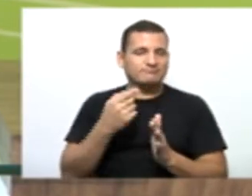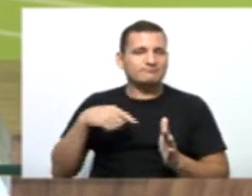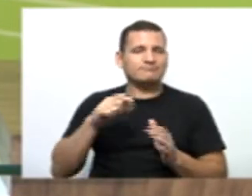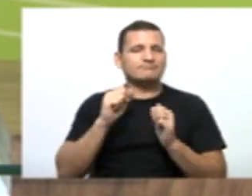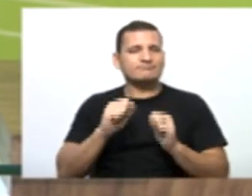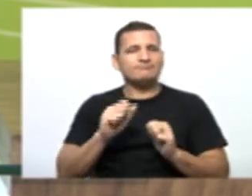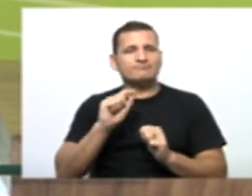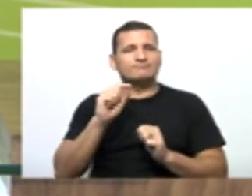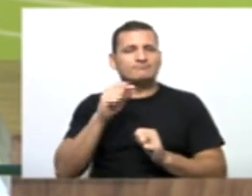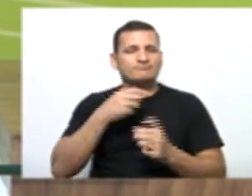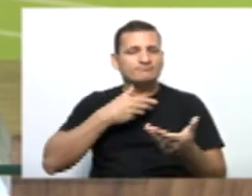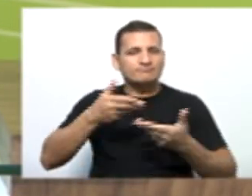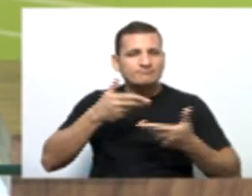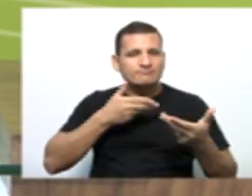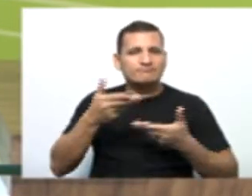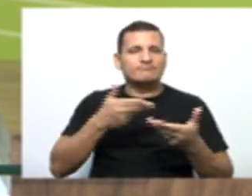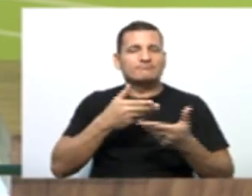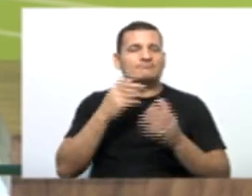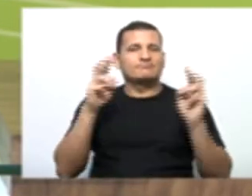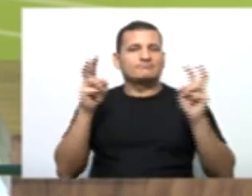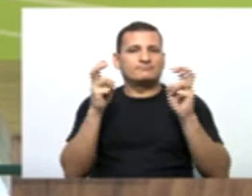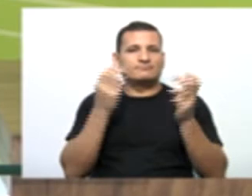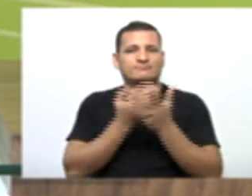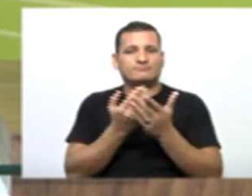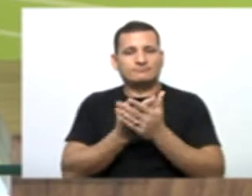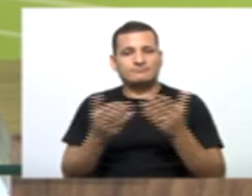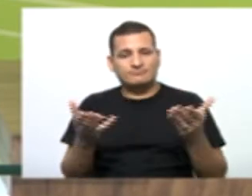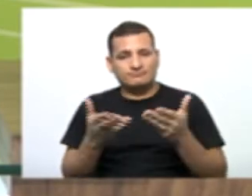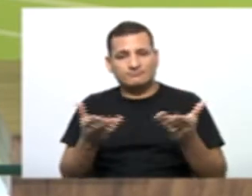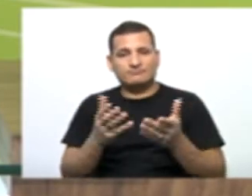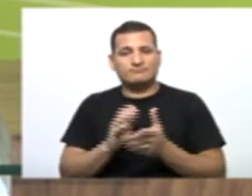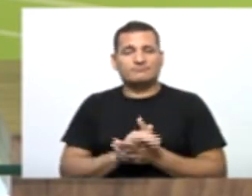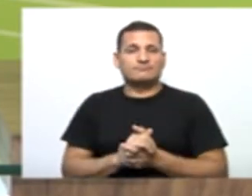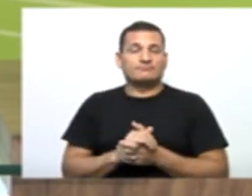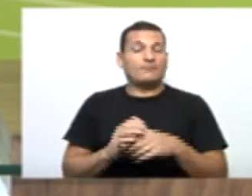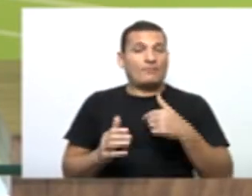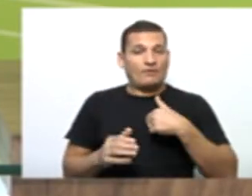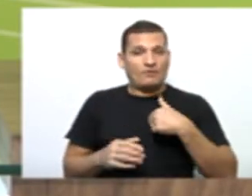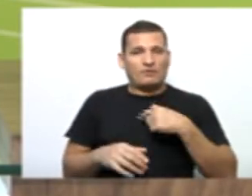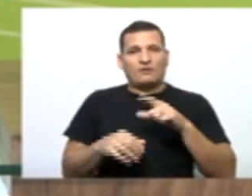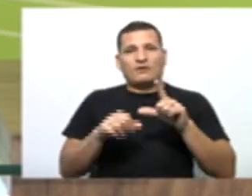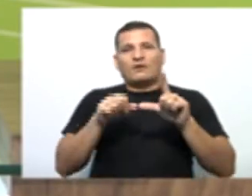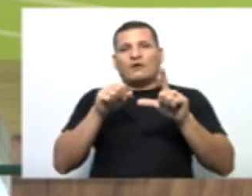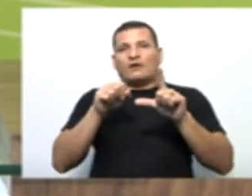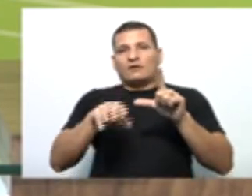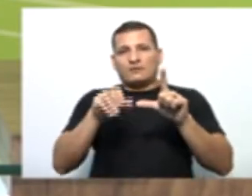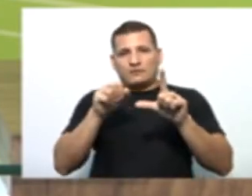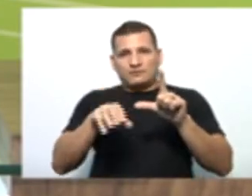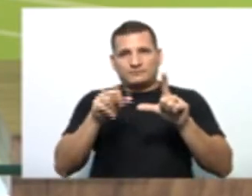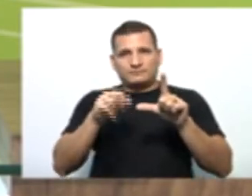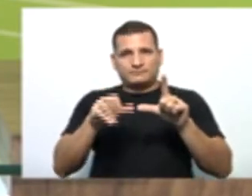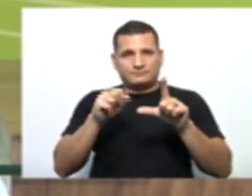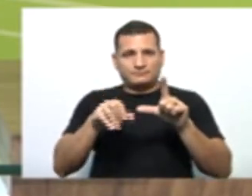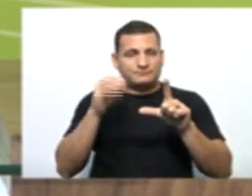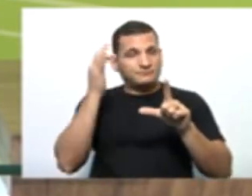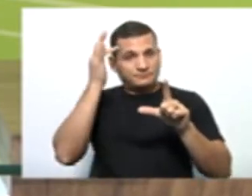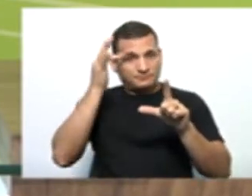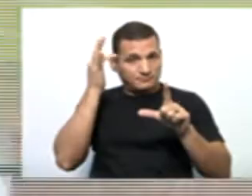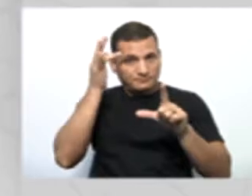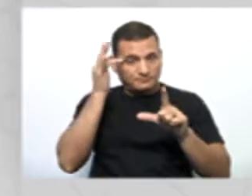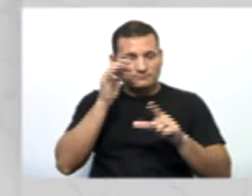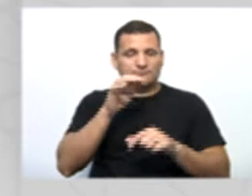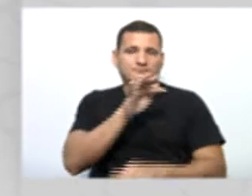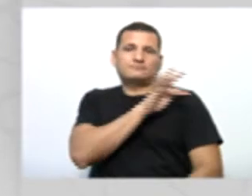estar conversando sobre o tema da aula de hoje. Bom, eu sou licenciado em Filosofia pela Faculdade Católica